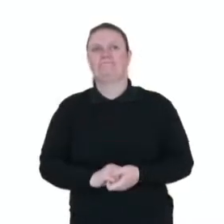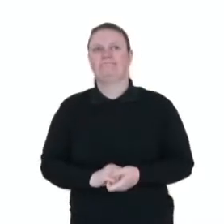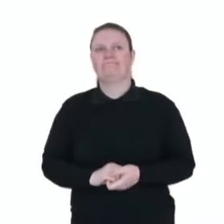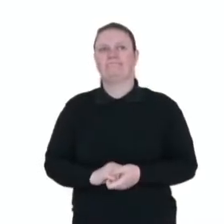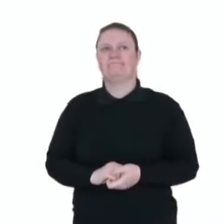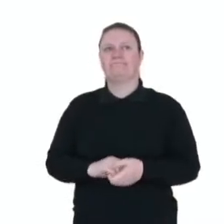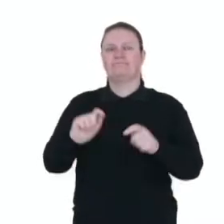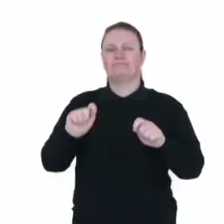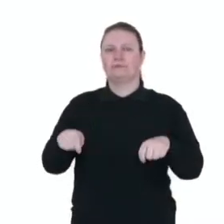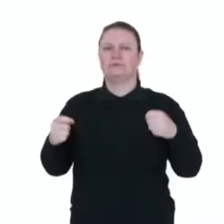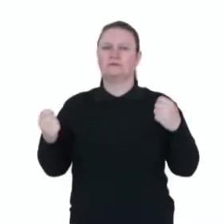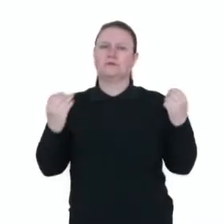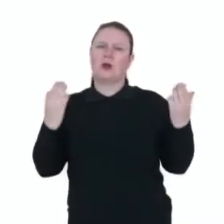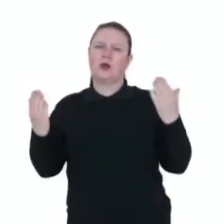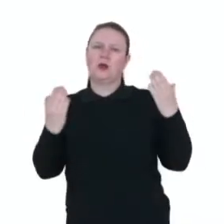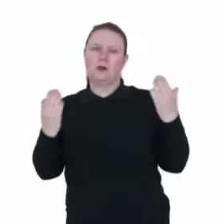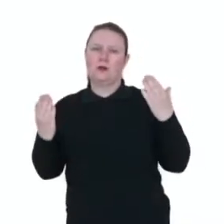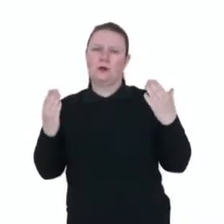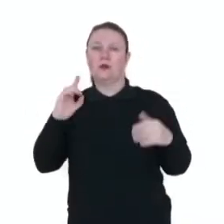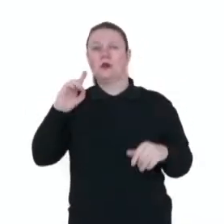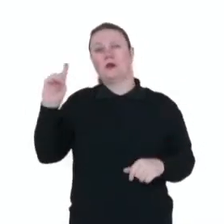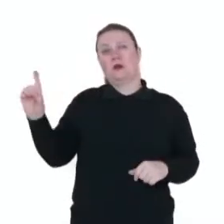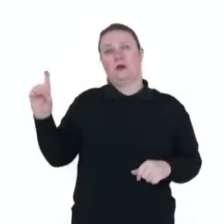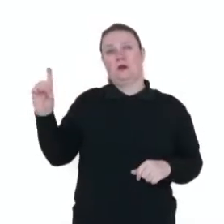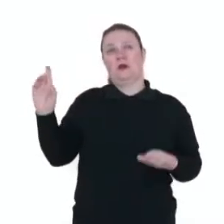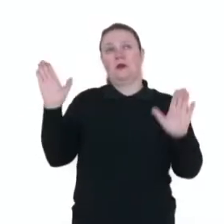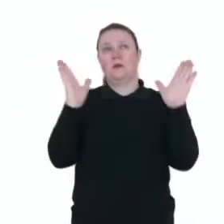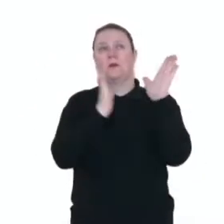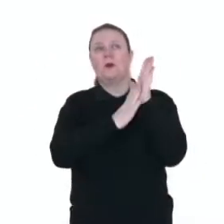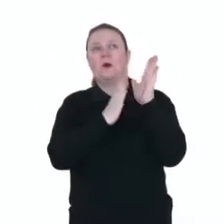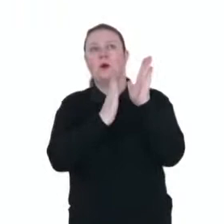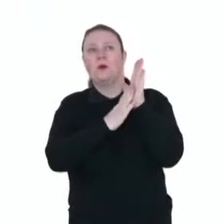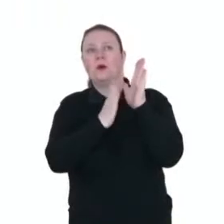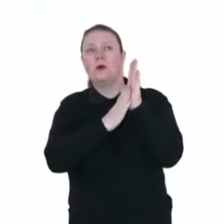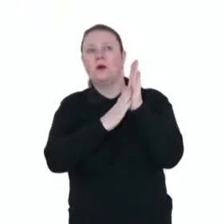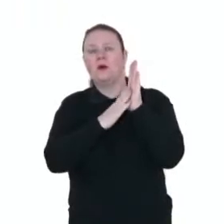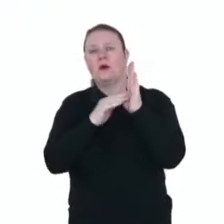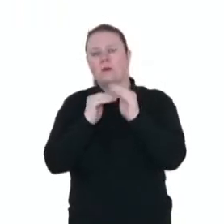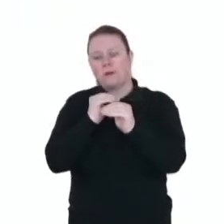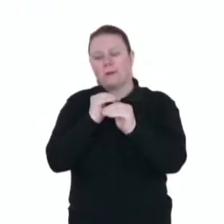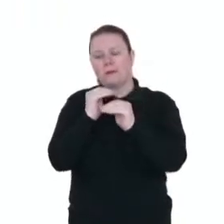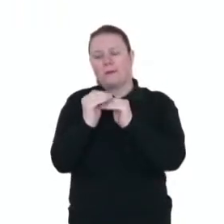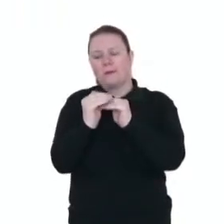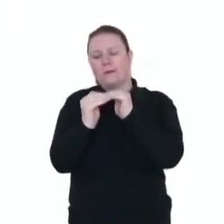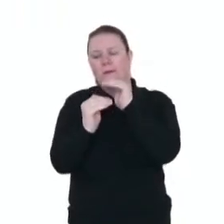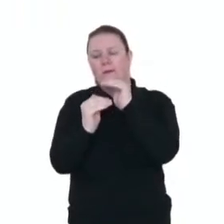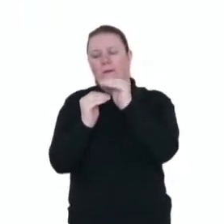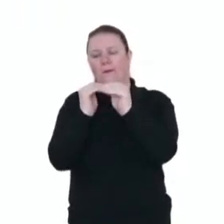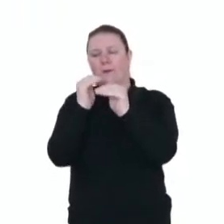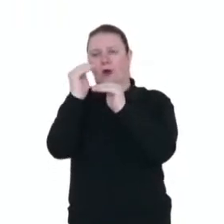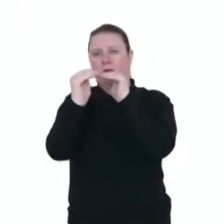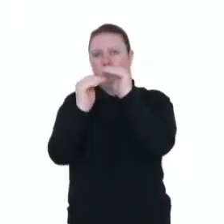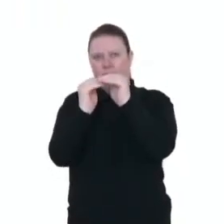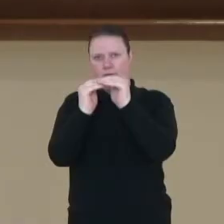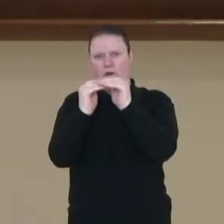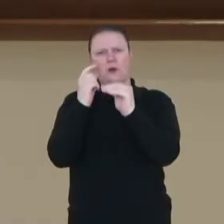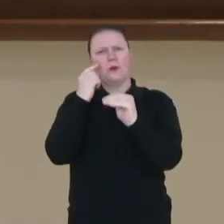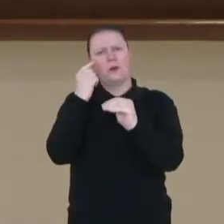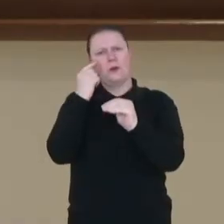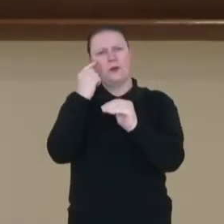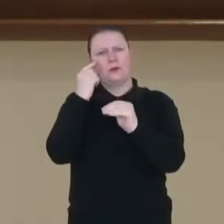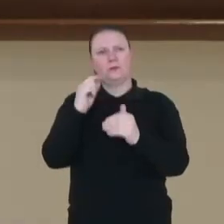Podemos comparar o darwinismo social como uma proposta de uma escada evolutiva. Vamos aí pensar numa